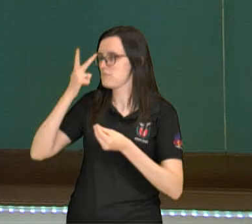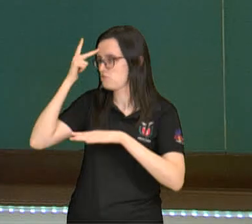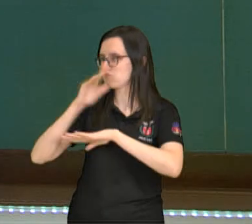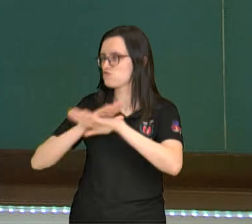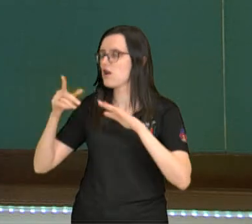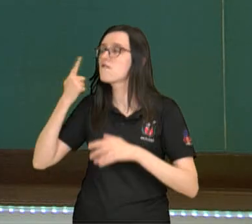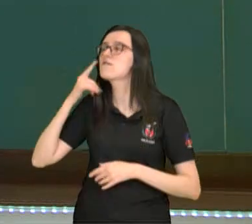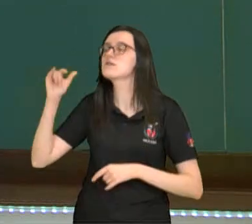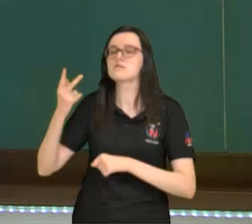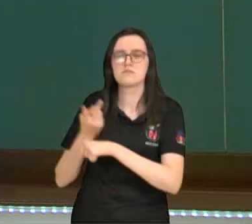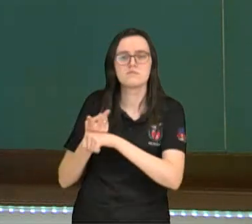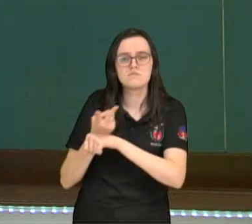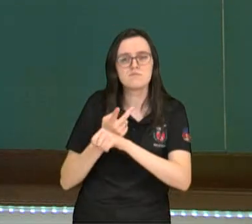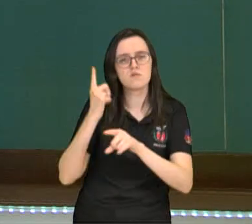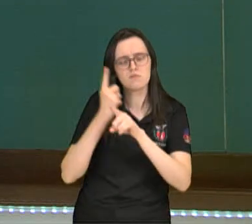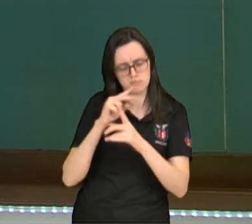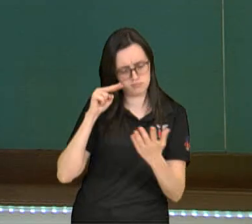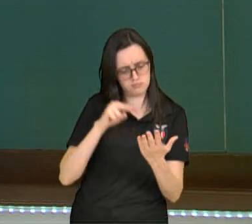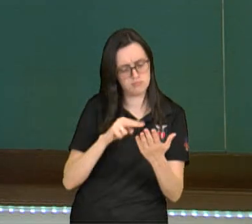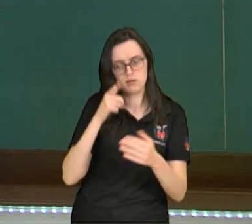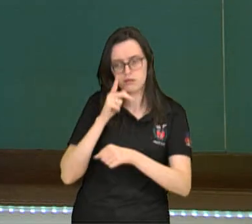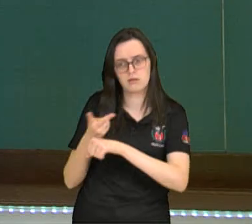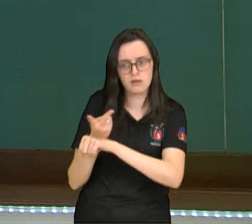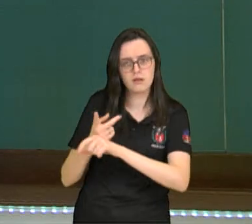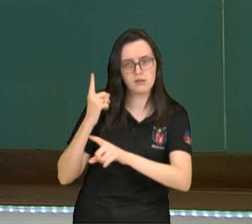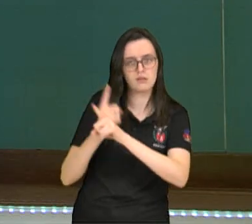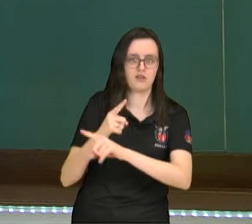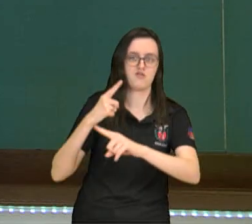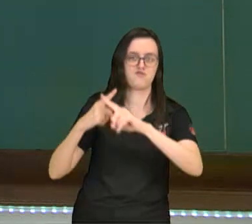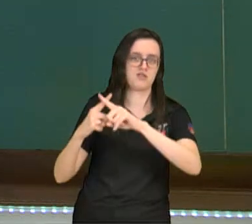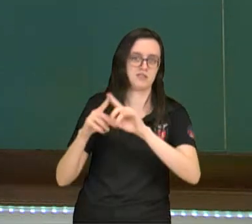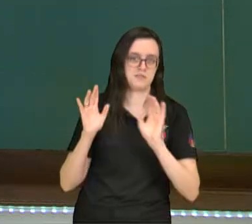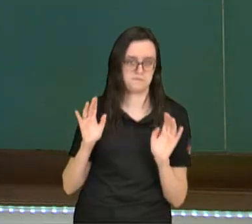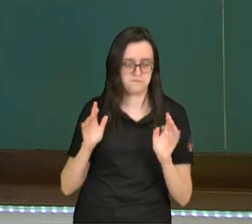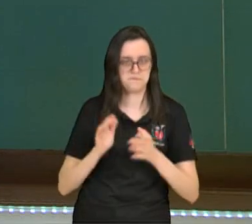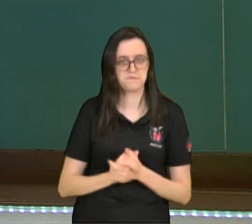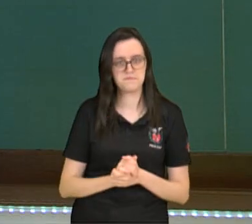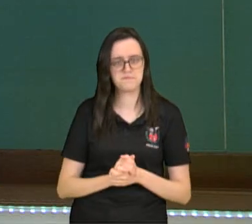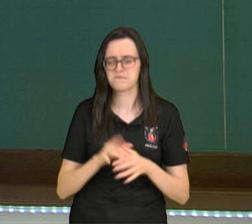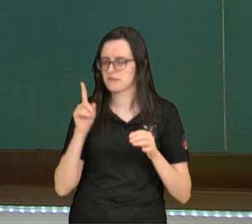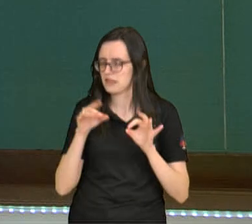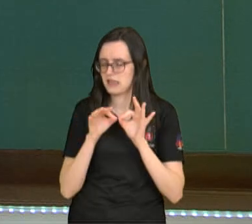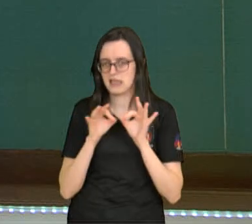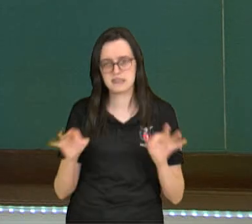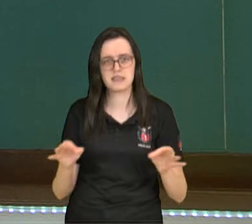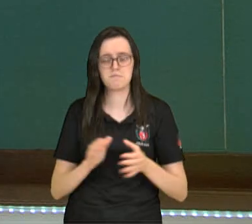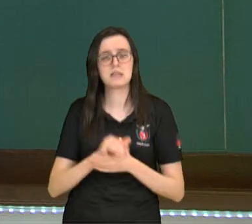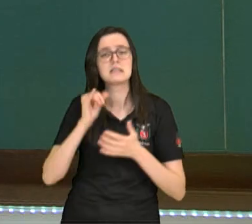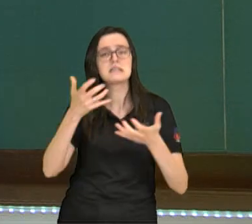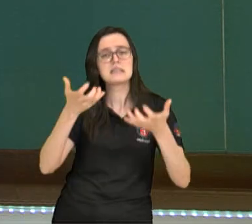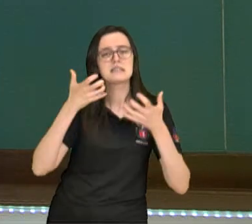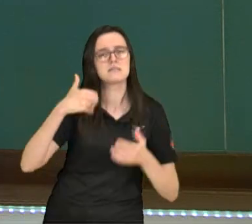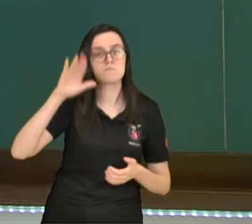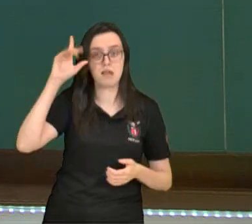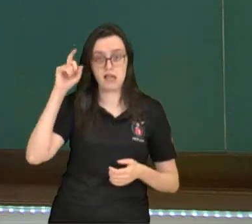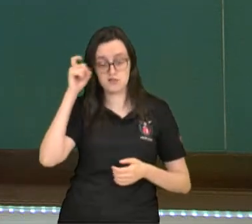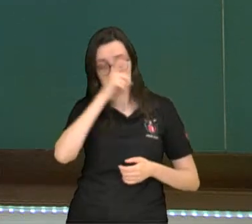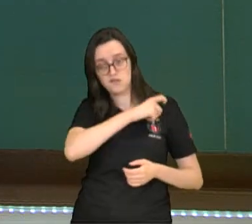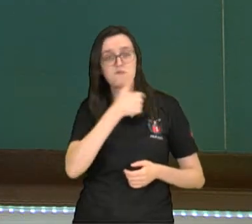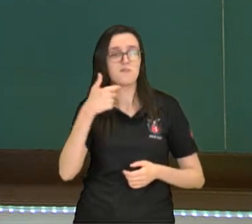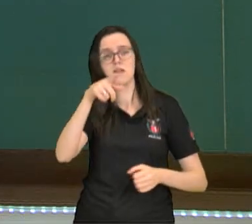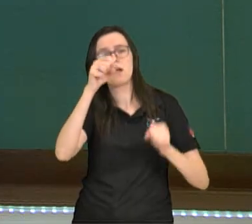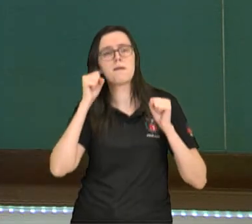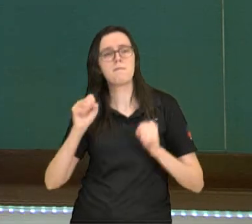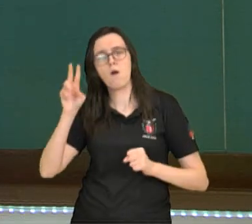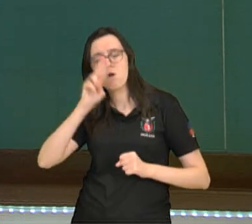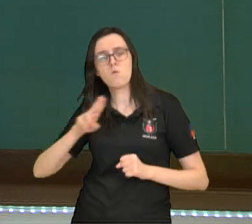e vamos ver se a pessoa faz a leitura dele, quer dizer que ali no X deve ter alguma coisa. Bem simples. Se quiser deixar mais difícil,